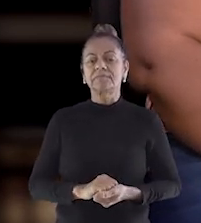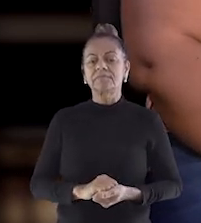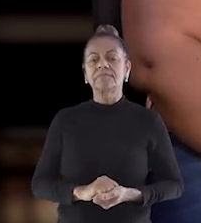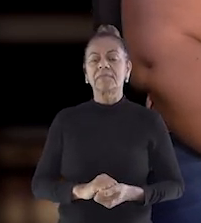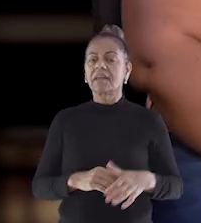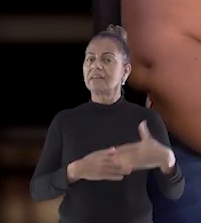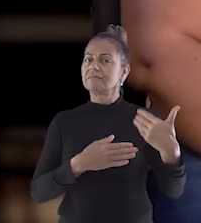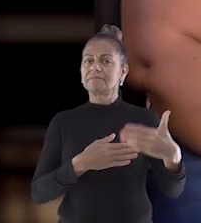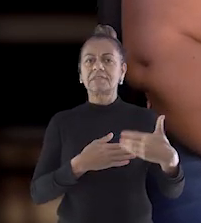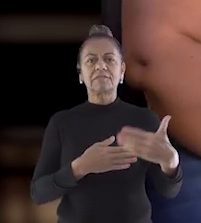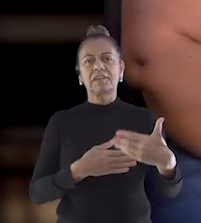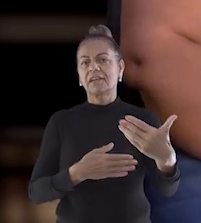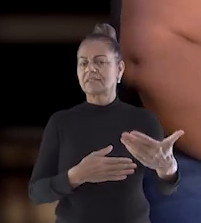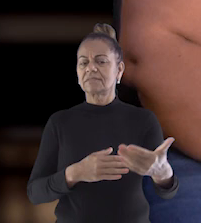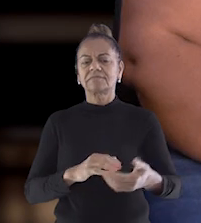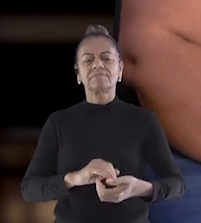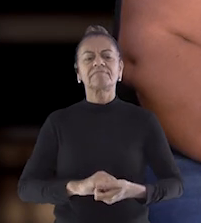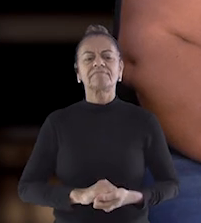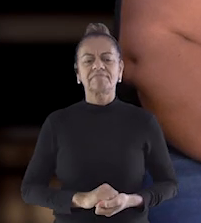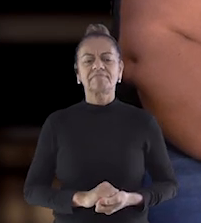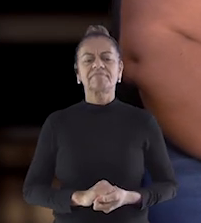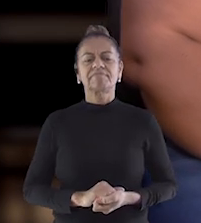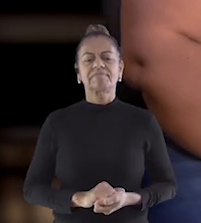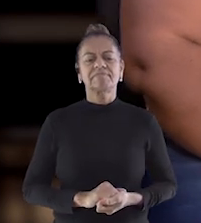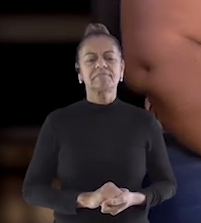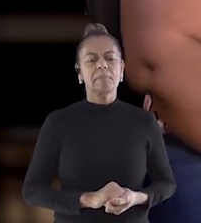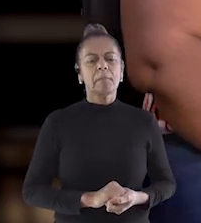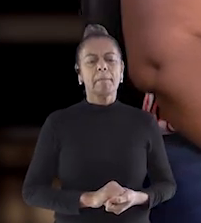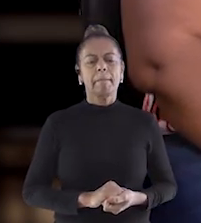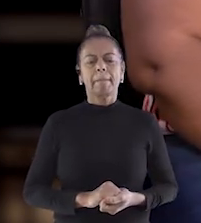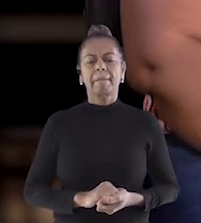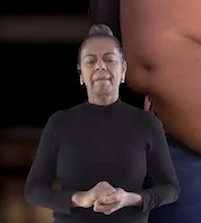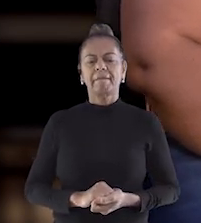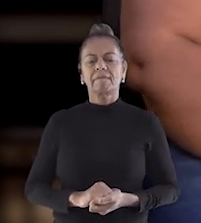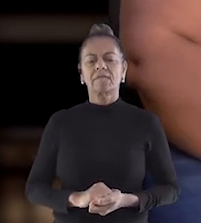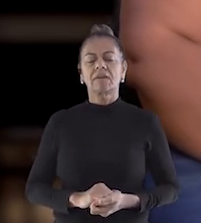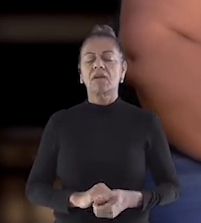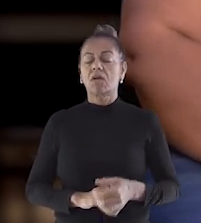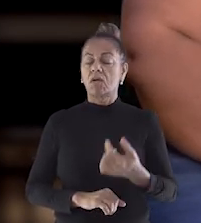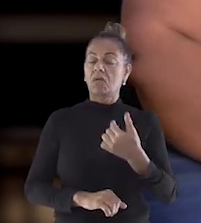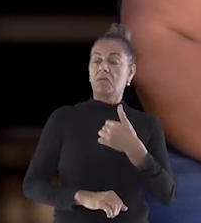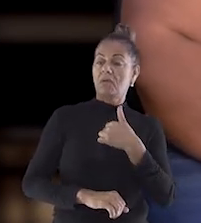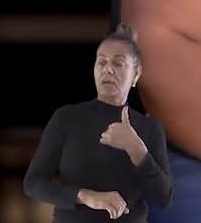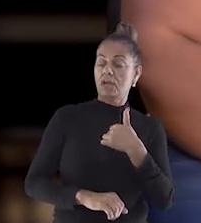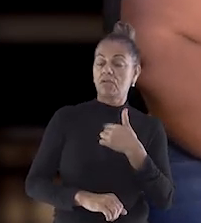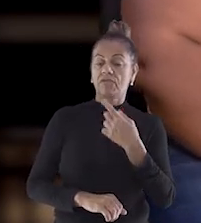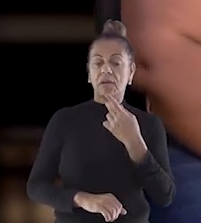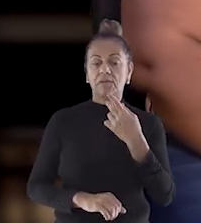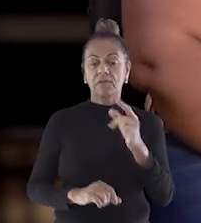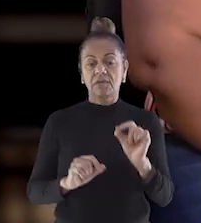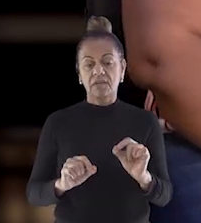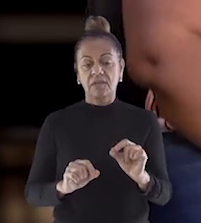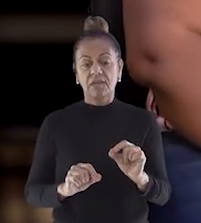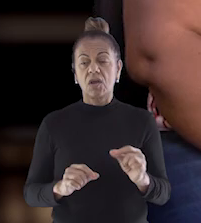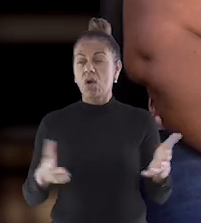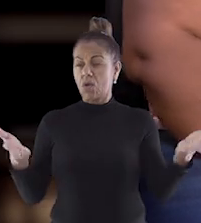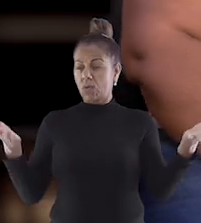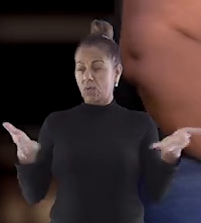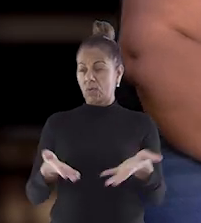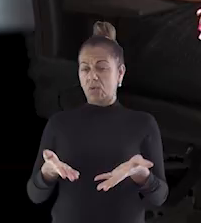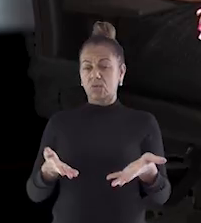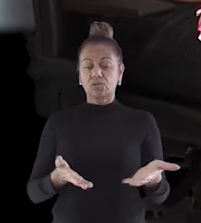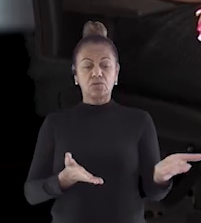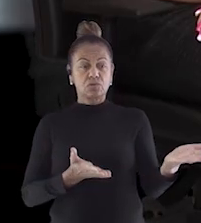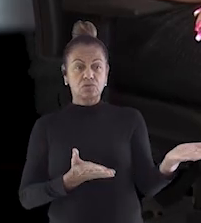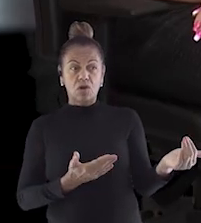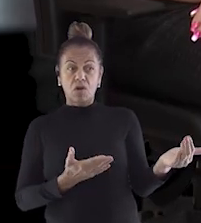uma professora, fazer uma faculdade, se possível, né? E seguir em frente a vida da